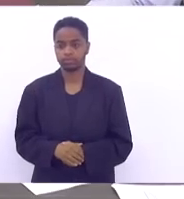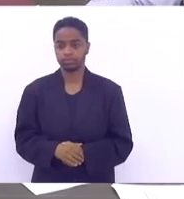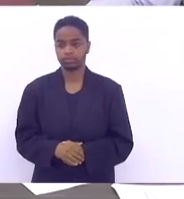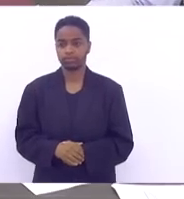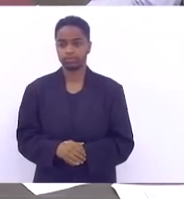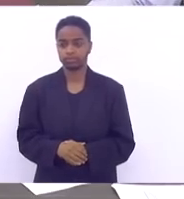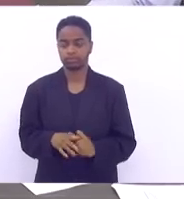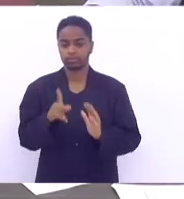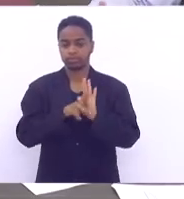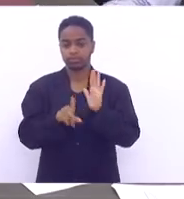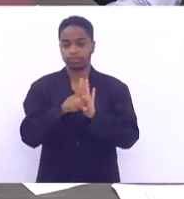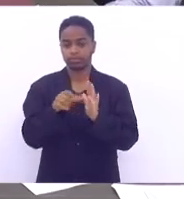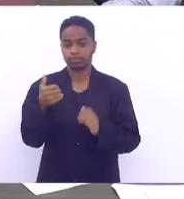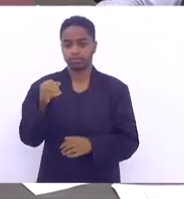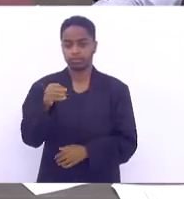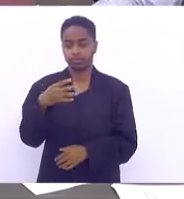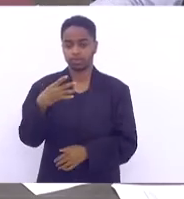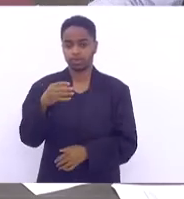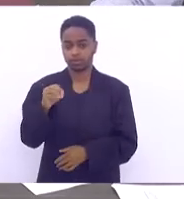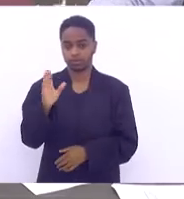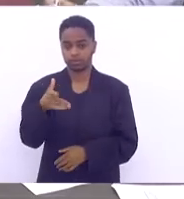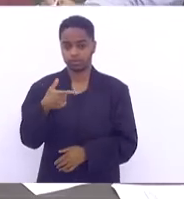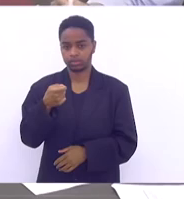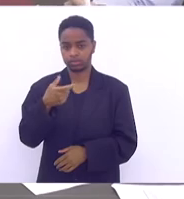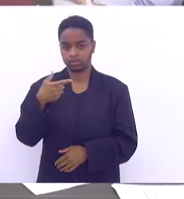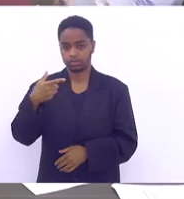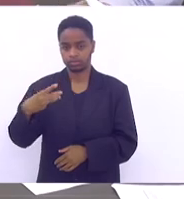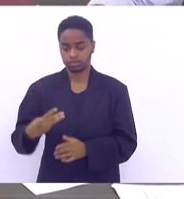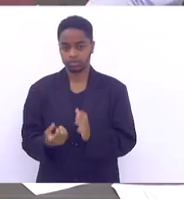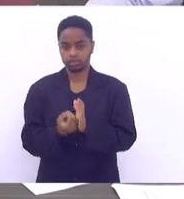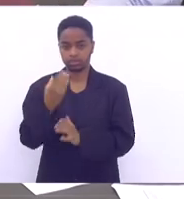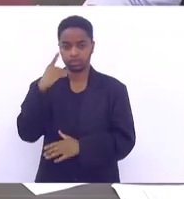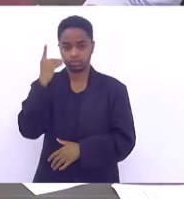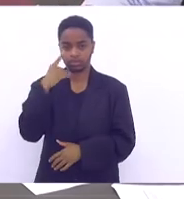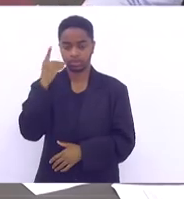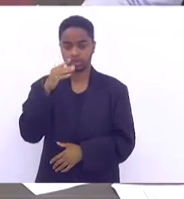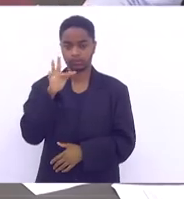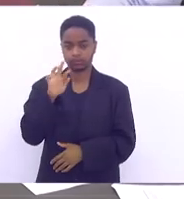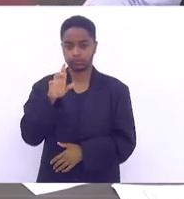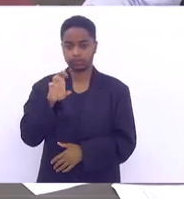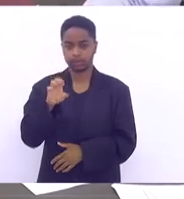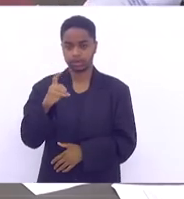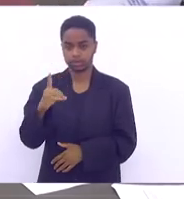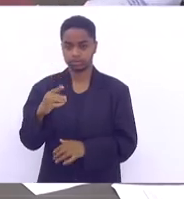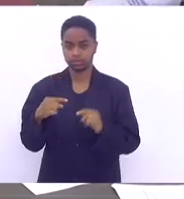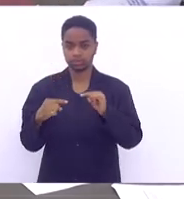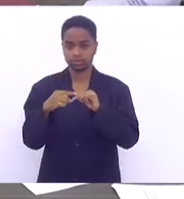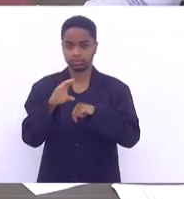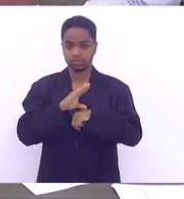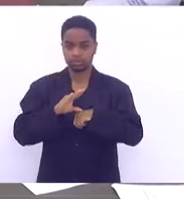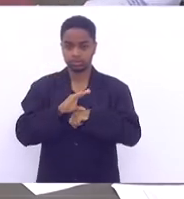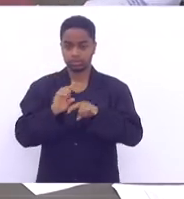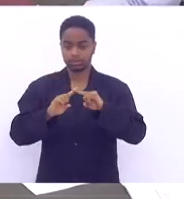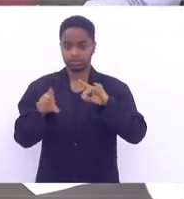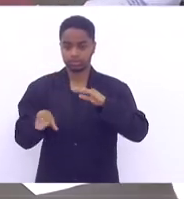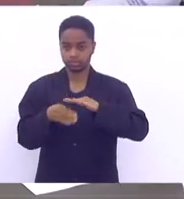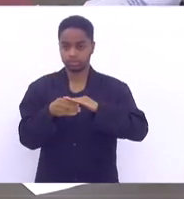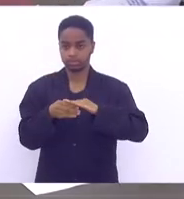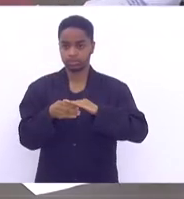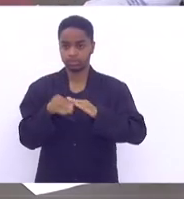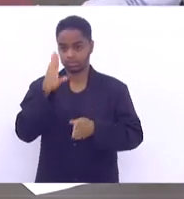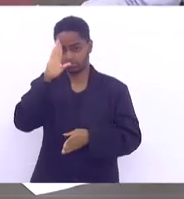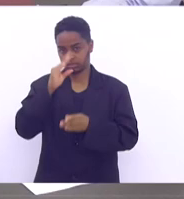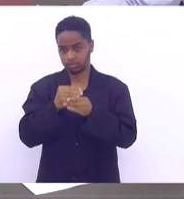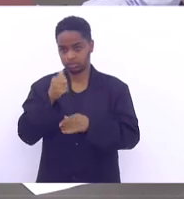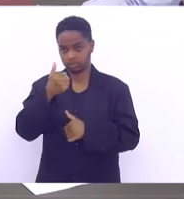PL 1040 de 23. Para aparecer, deputado Fred Pacheco. Pela constitucionalidade, com emendas, concluído